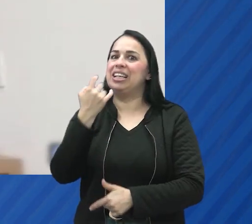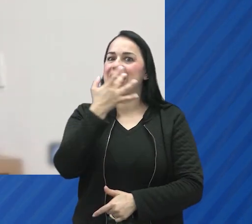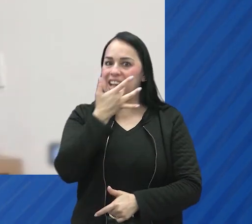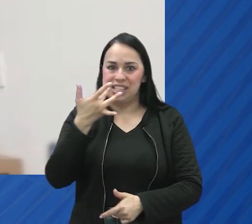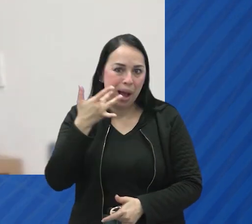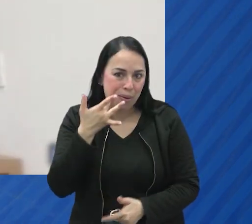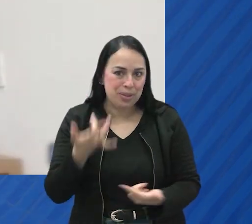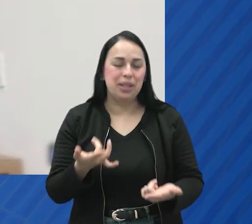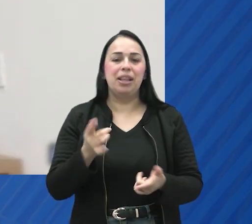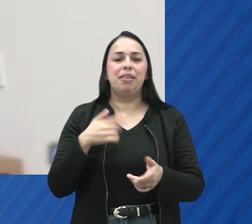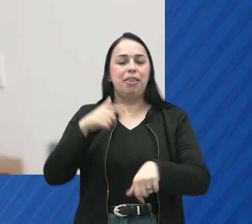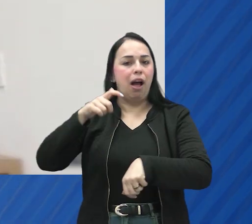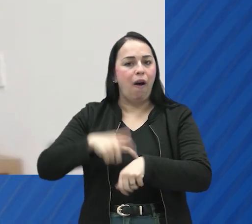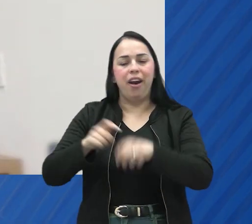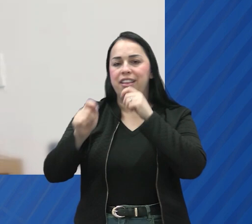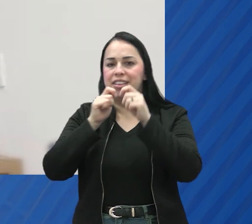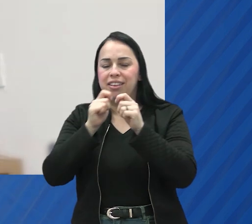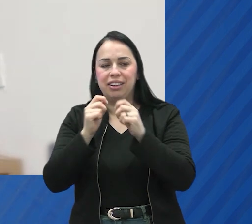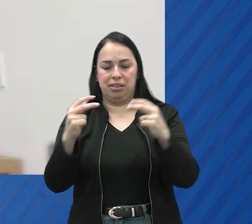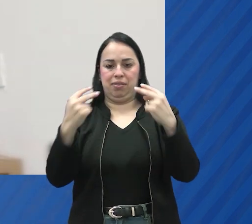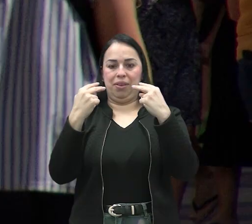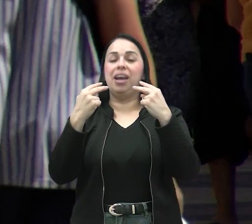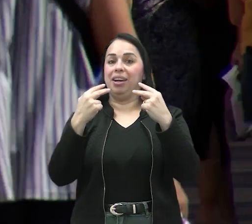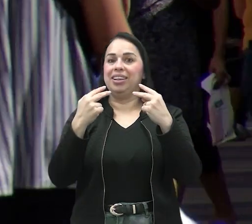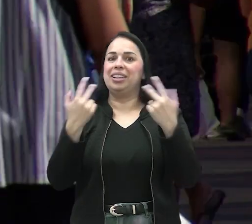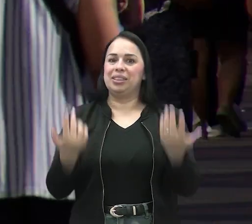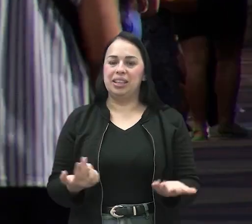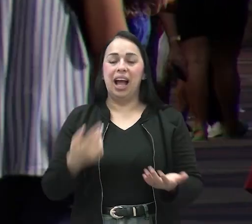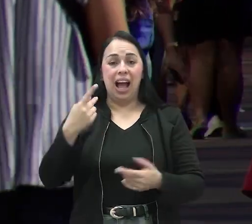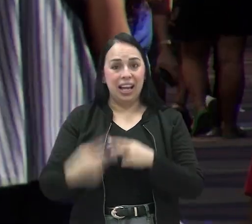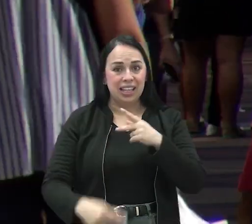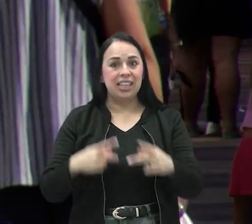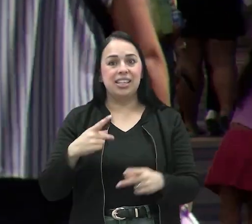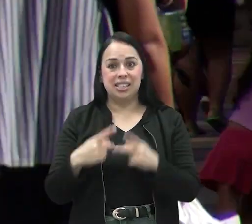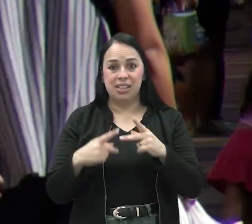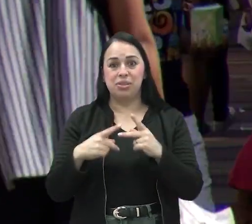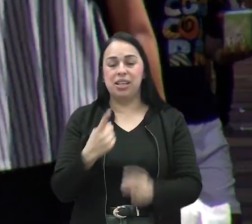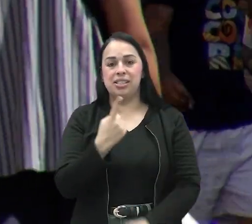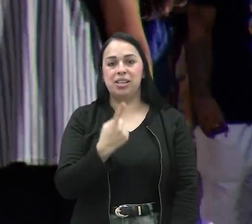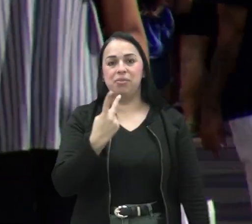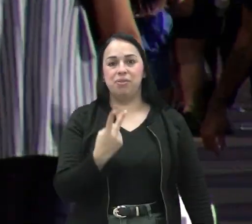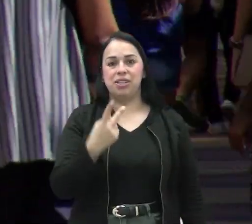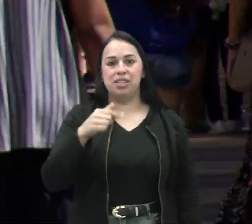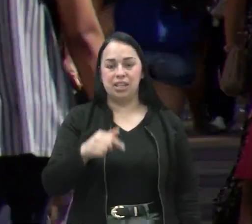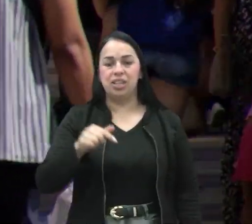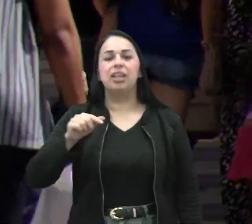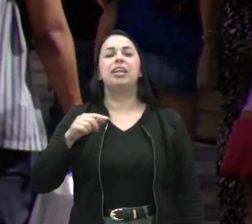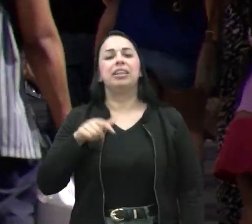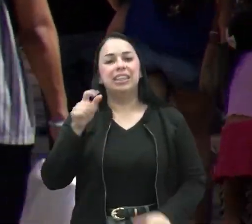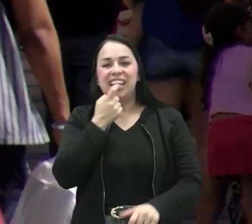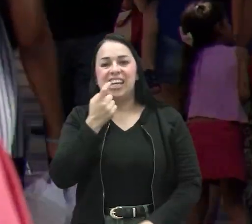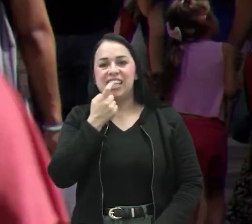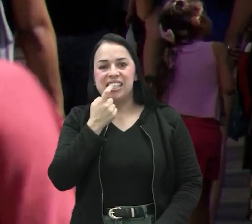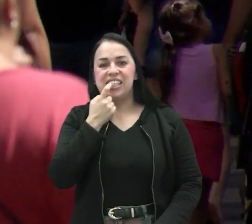saúde bucal numa entrevista, numa socialização. Em São José, são 157 dentistas